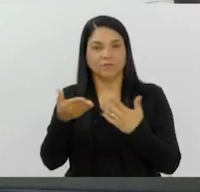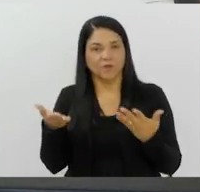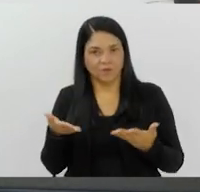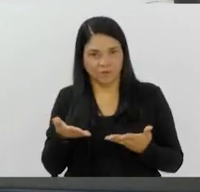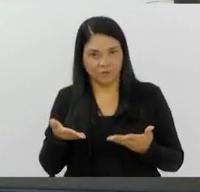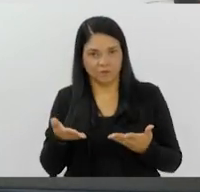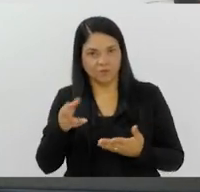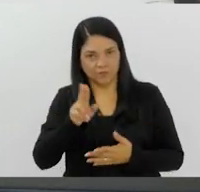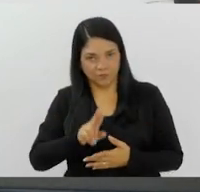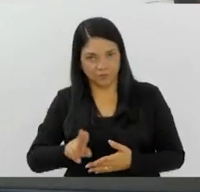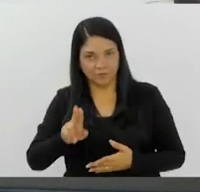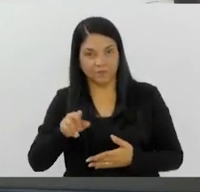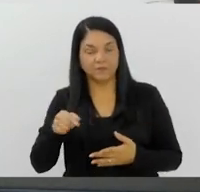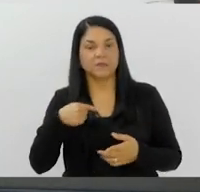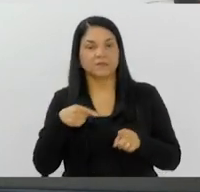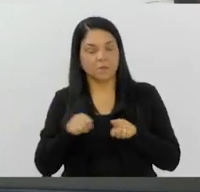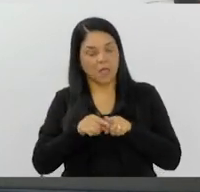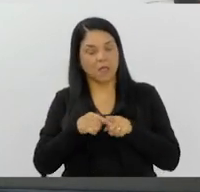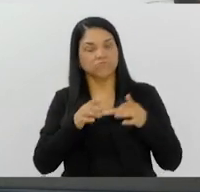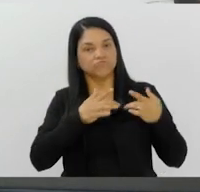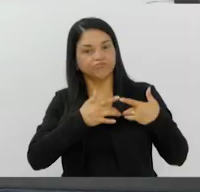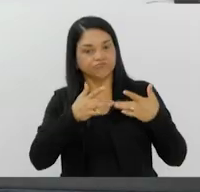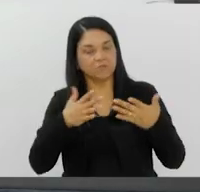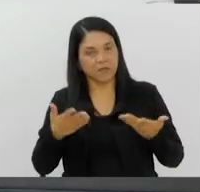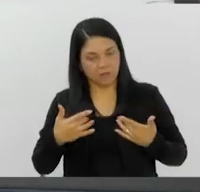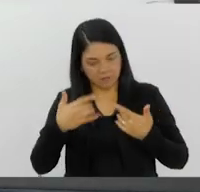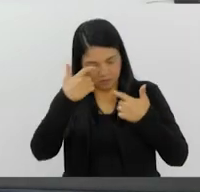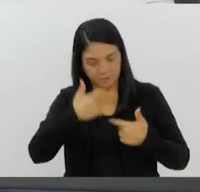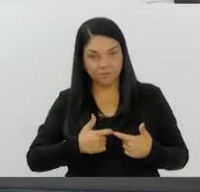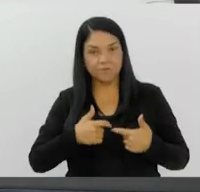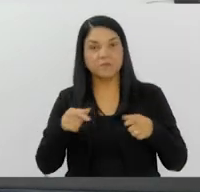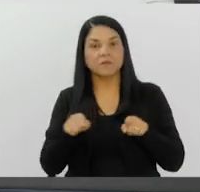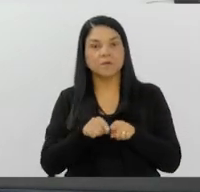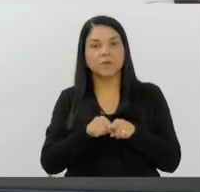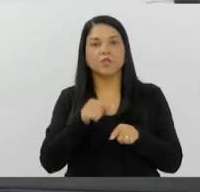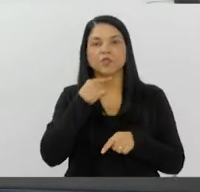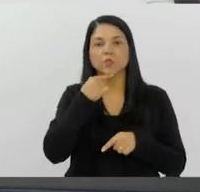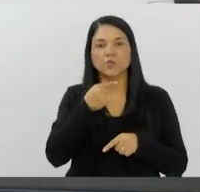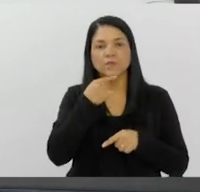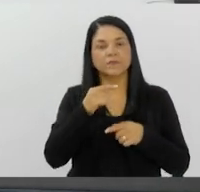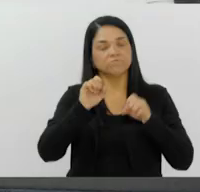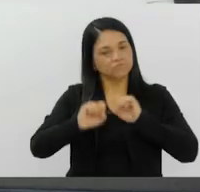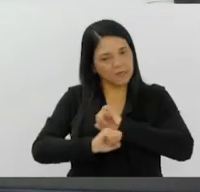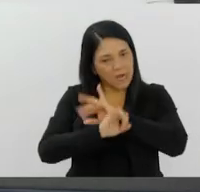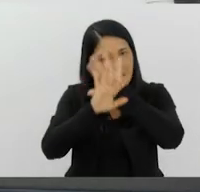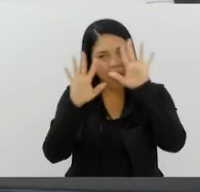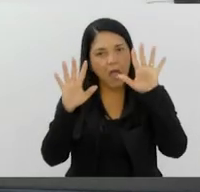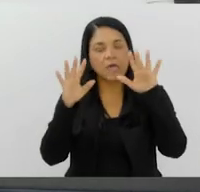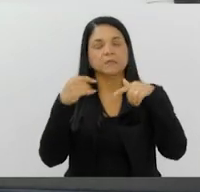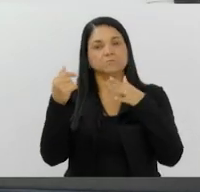me coloco aqui à disposição que possamos esclarecer dúvidas e colocar a Polícia Militar do Estado do Rio de Janeiro à disposição dos